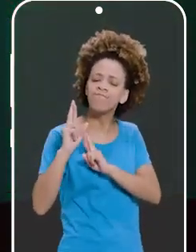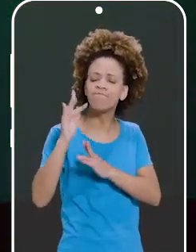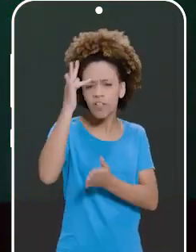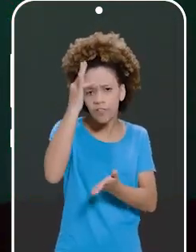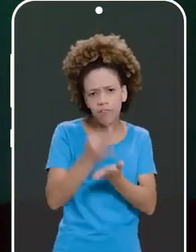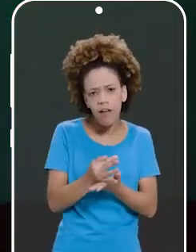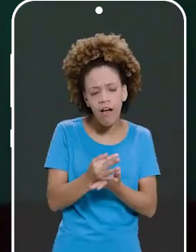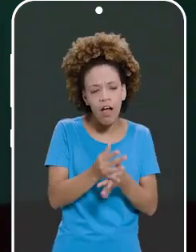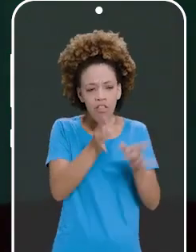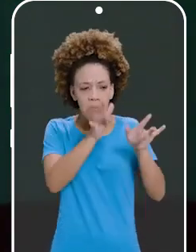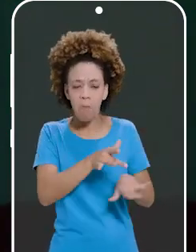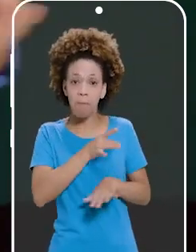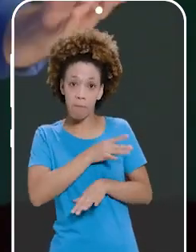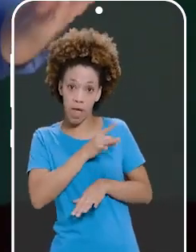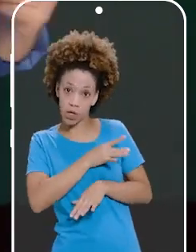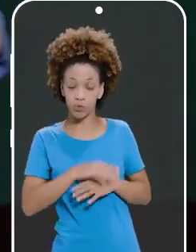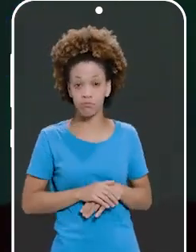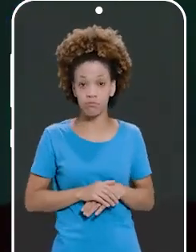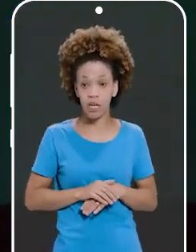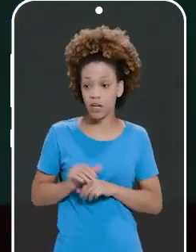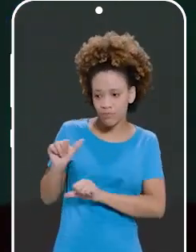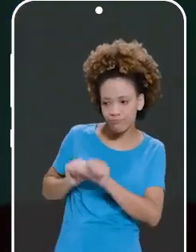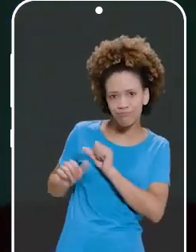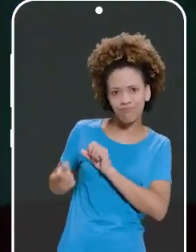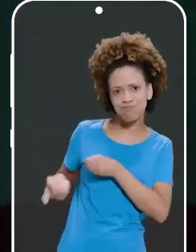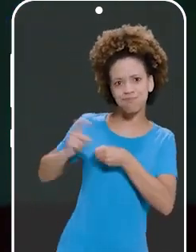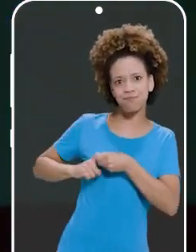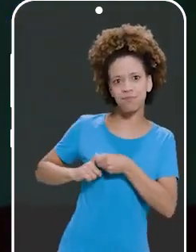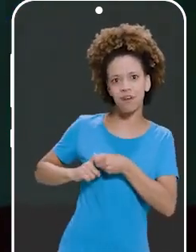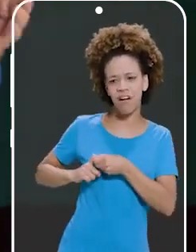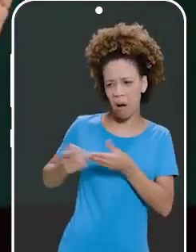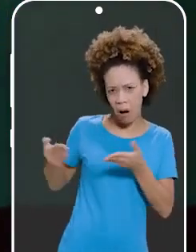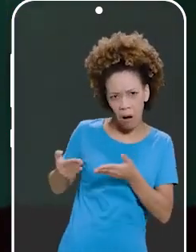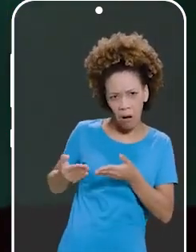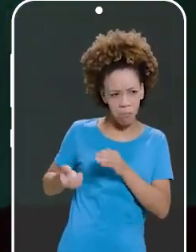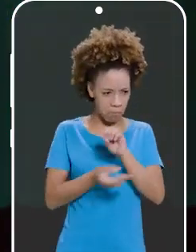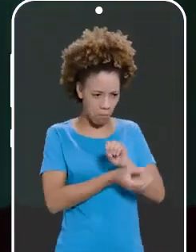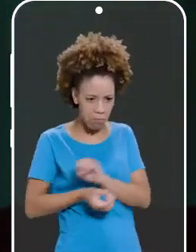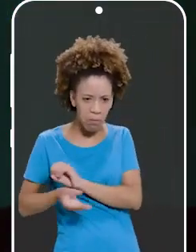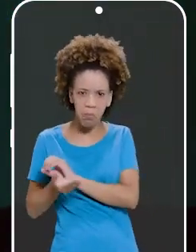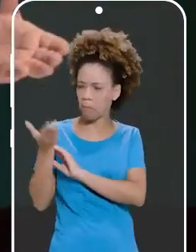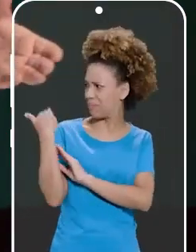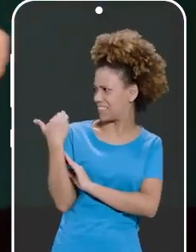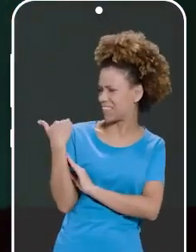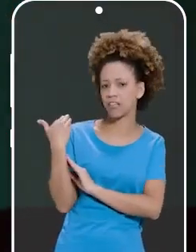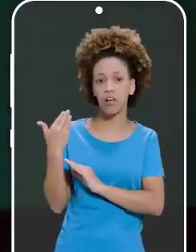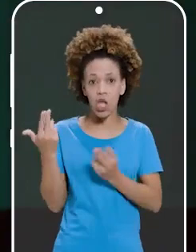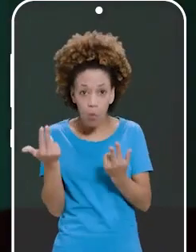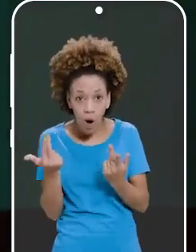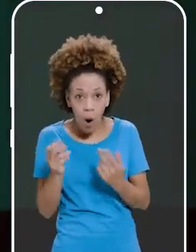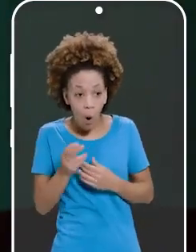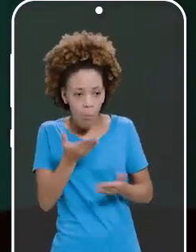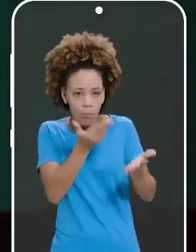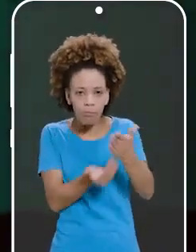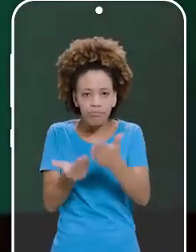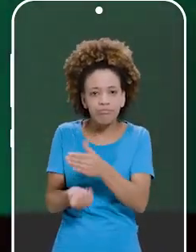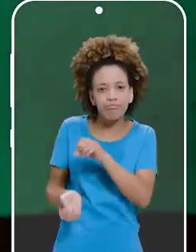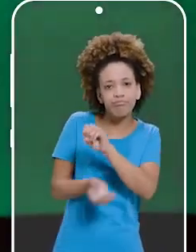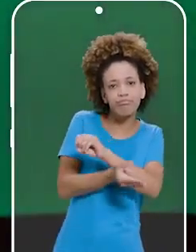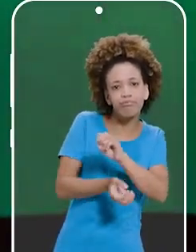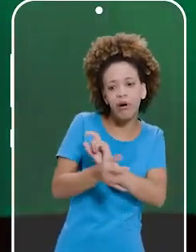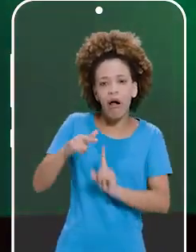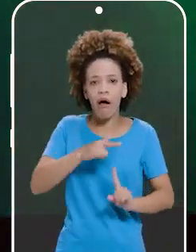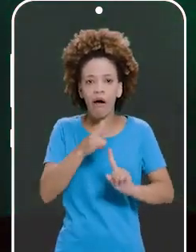você não vai se render ao medo, nem trazer de volta um passado decadente e corrupto para se livrar de um presente perdido e